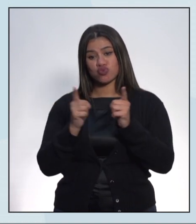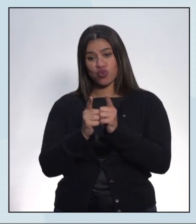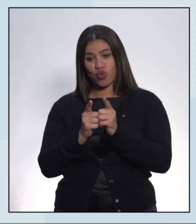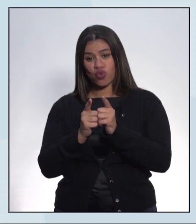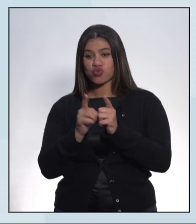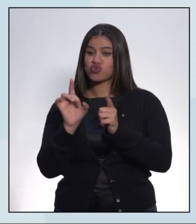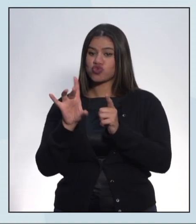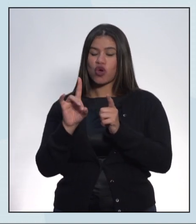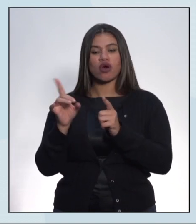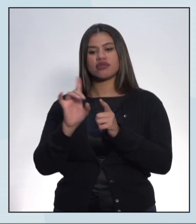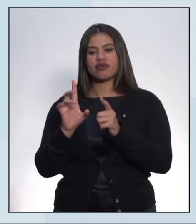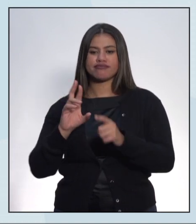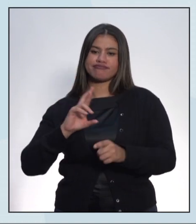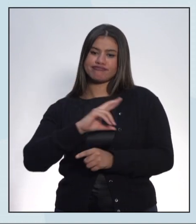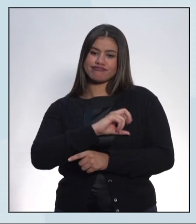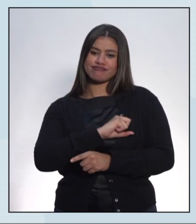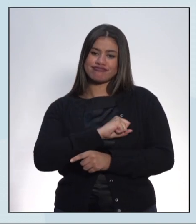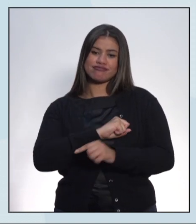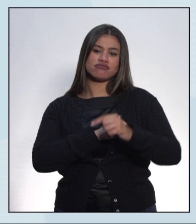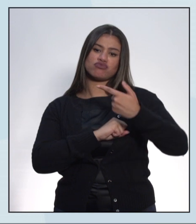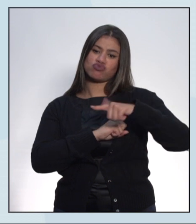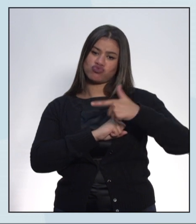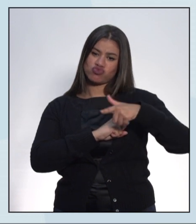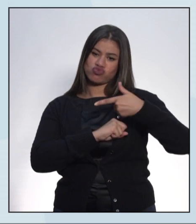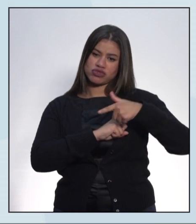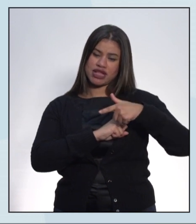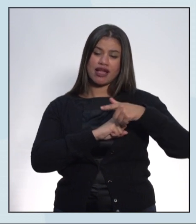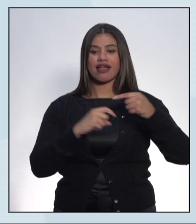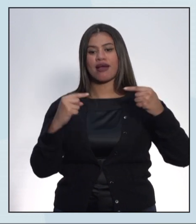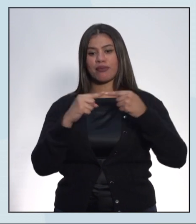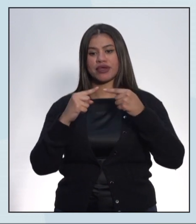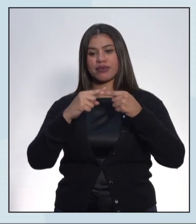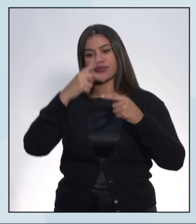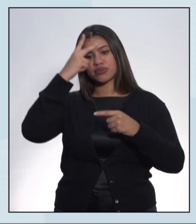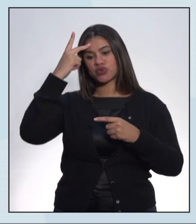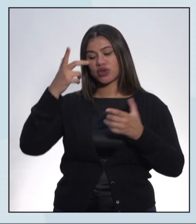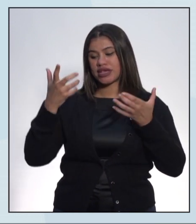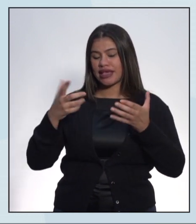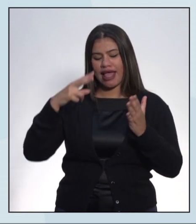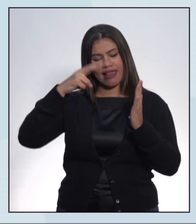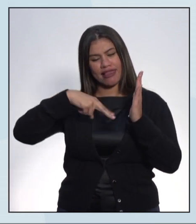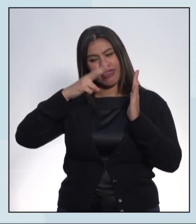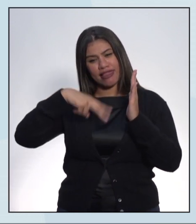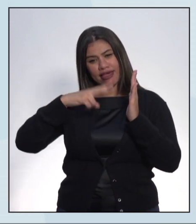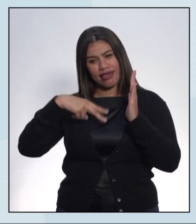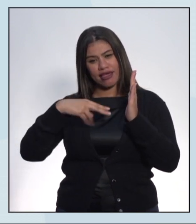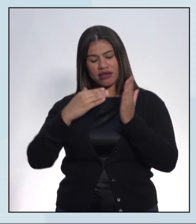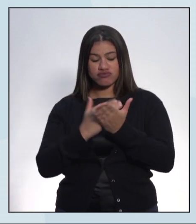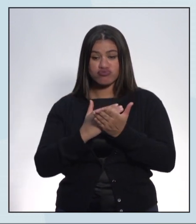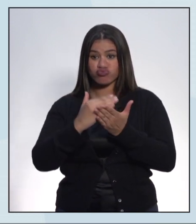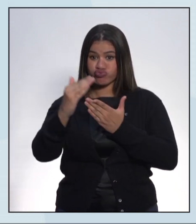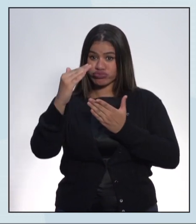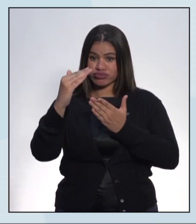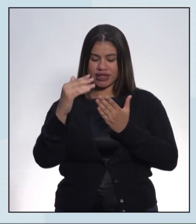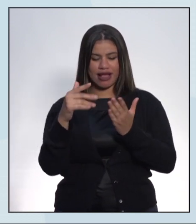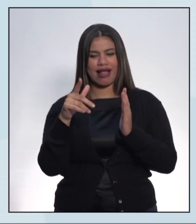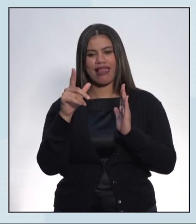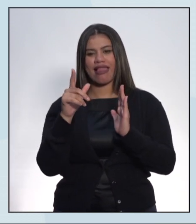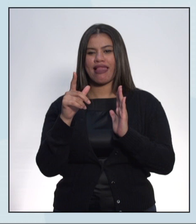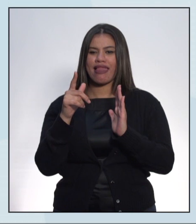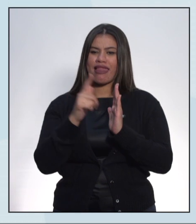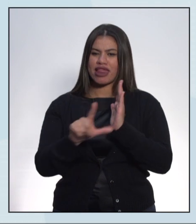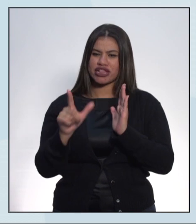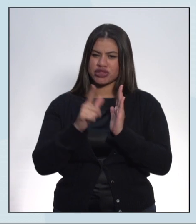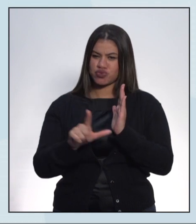exemplo, os contos são indicados às pessoas que querem se iniciar no mundo da literatura. Então, se você quer começar a ler literatura, os contos são uma